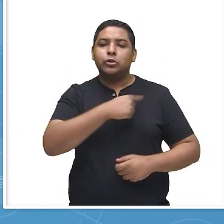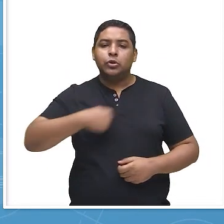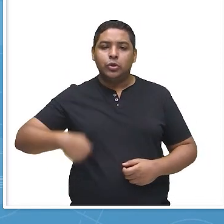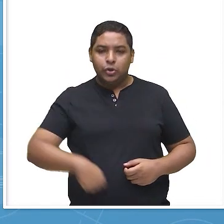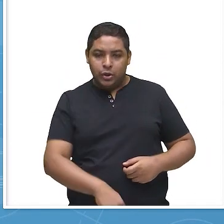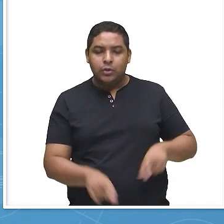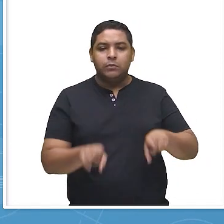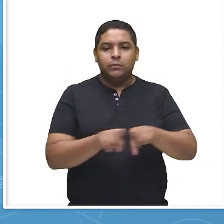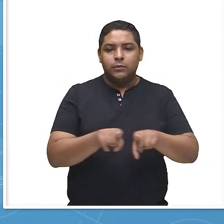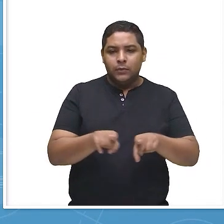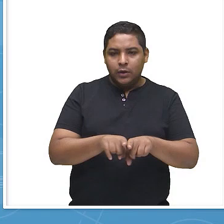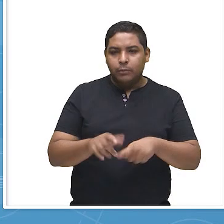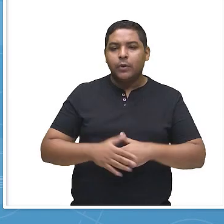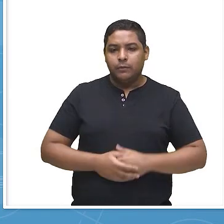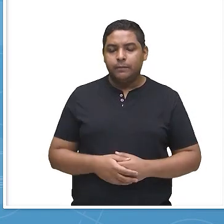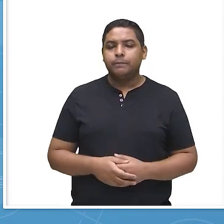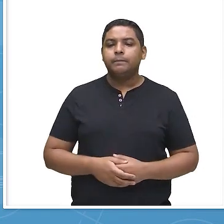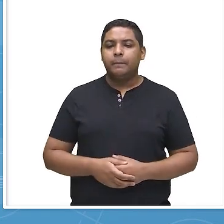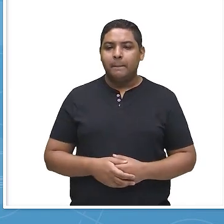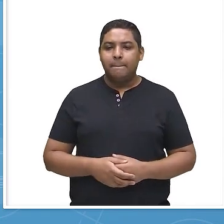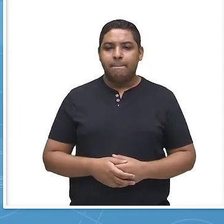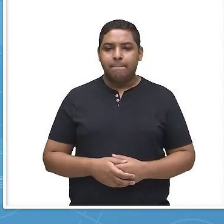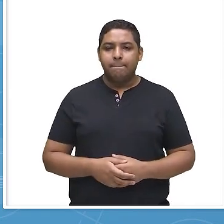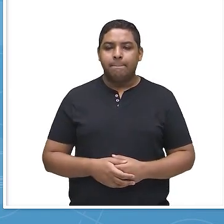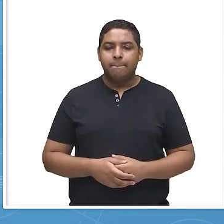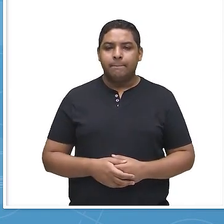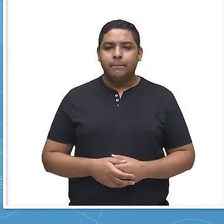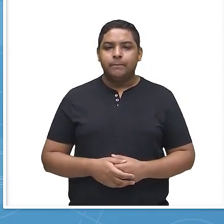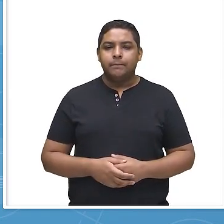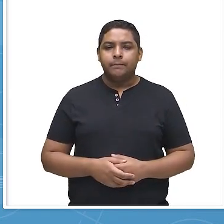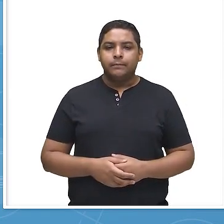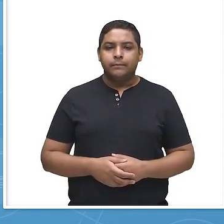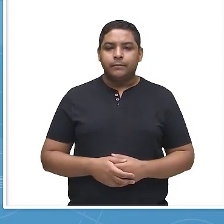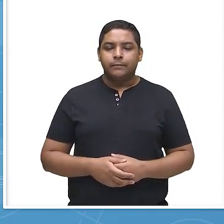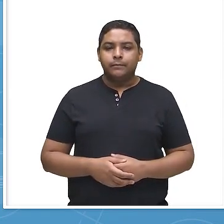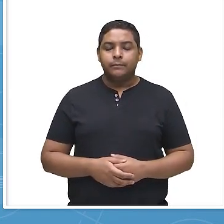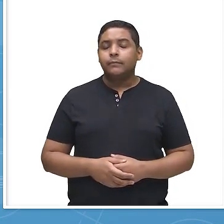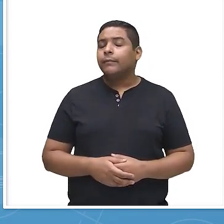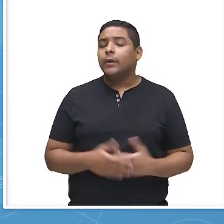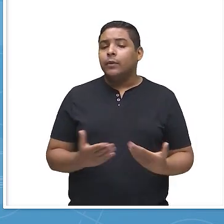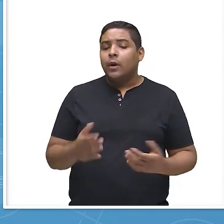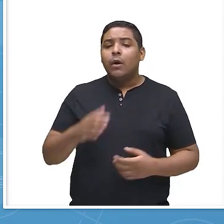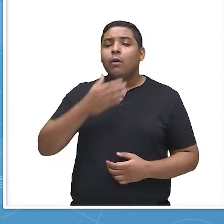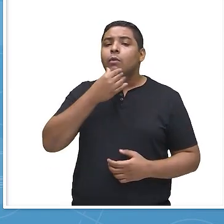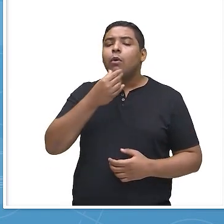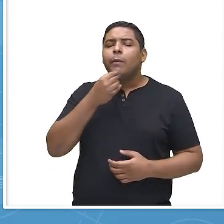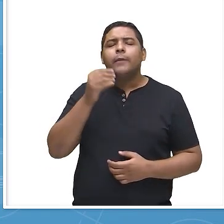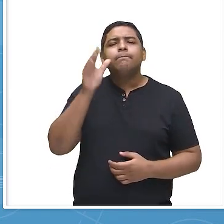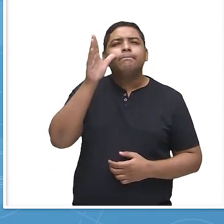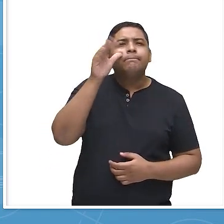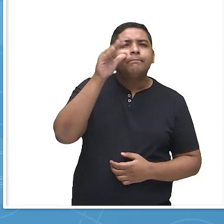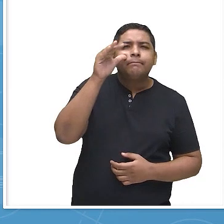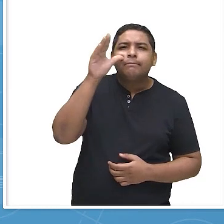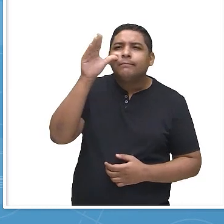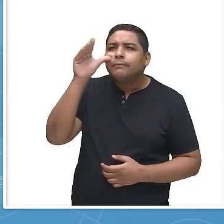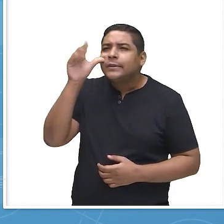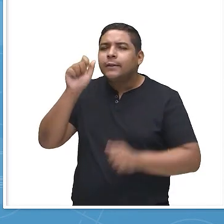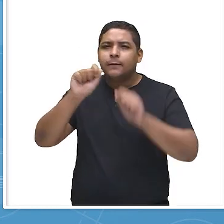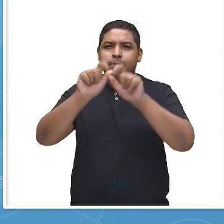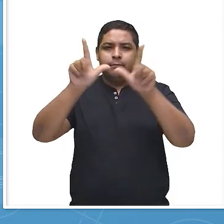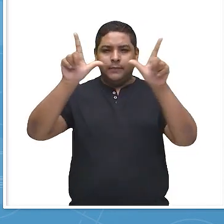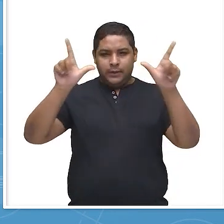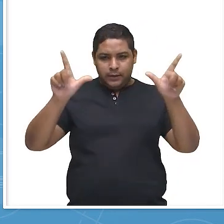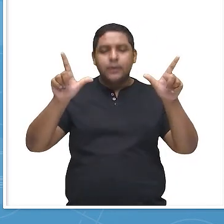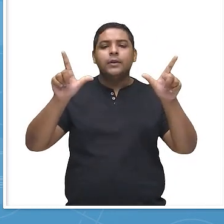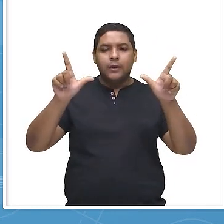da intervenção humana na paisagem, tá? Então o homem, ele observa a paisagem e ele